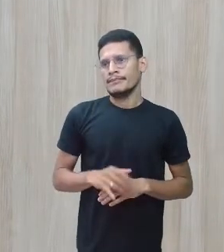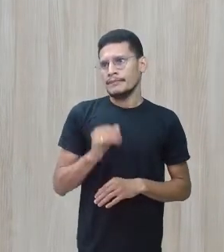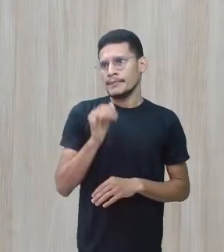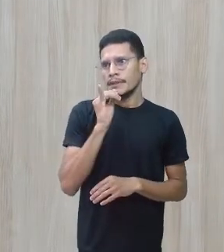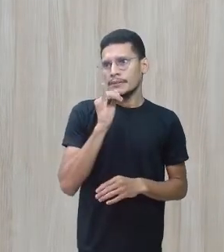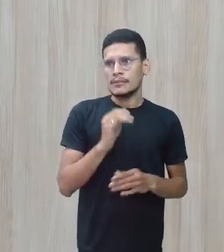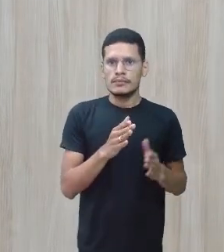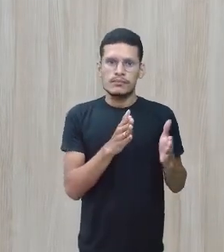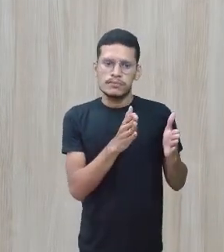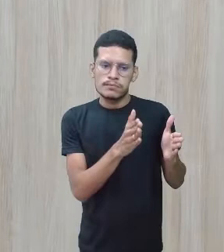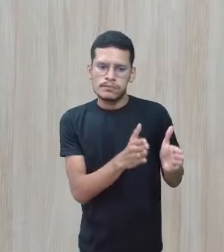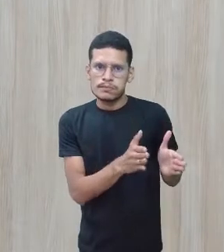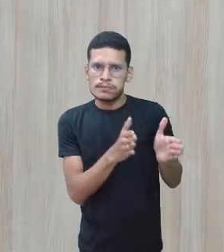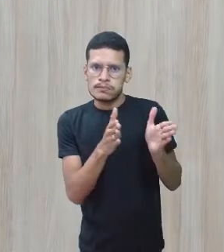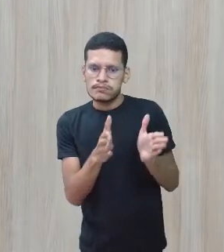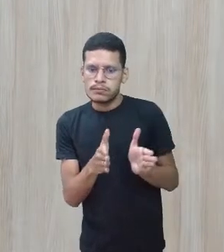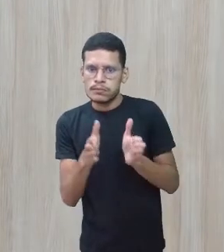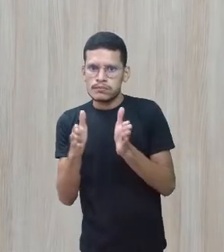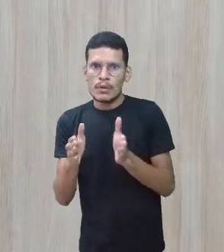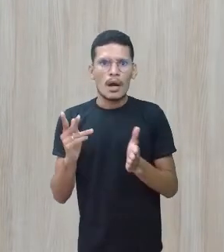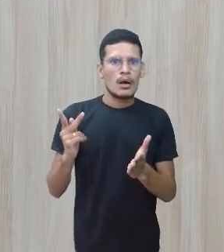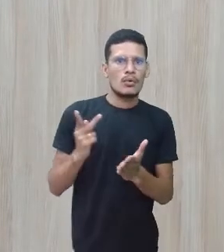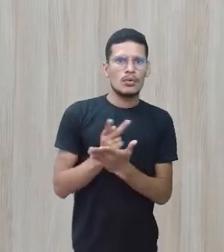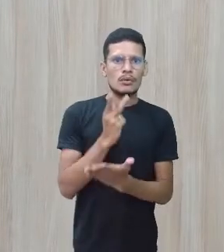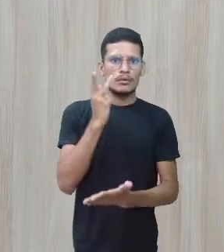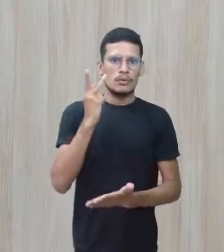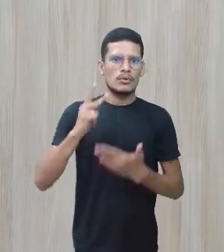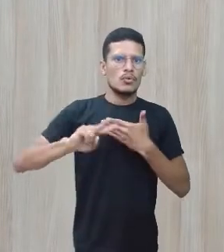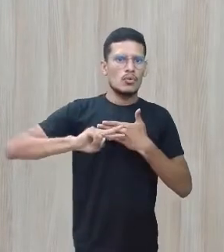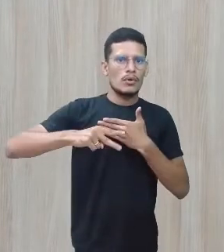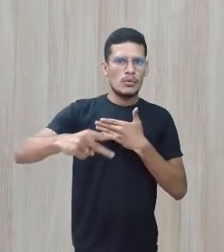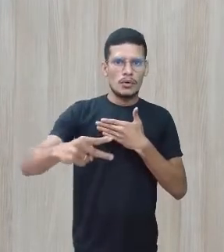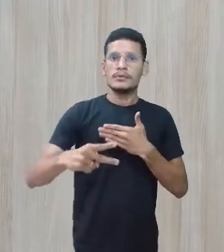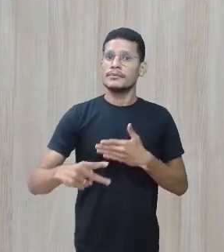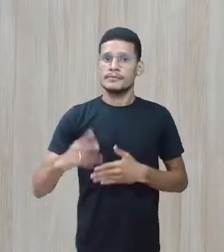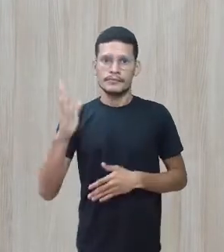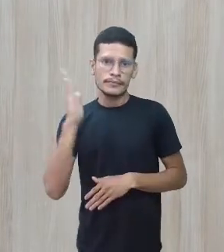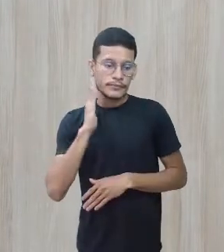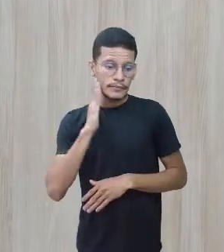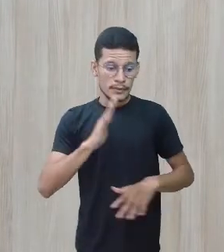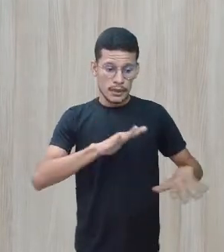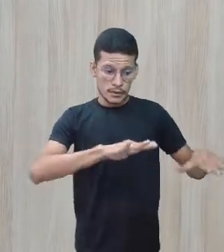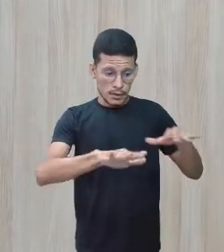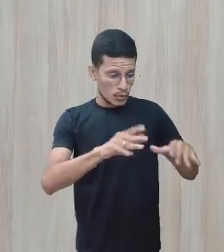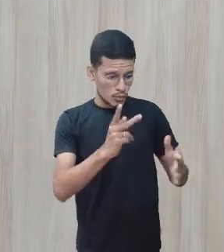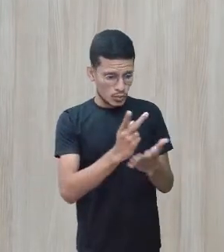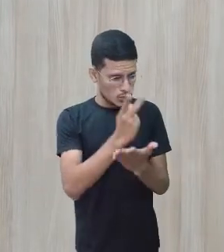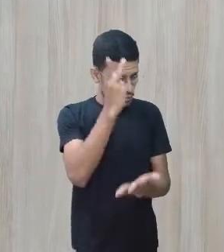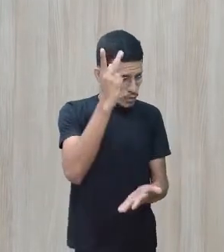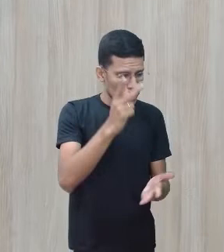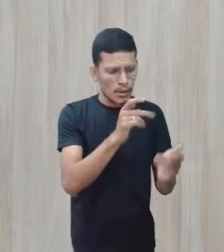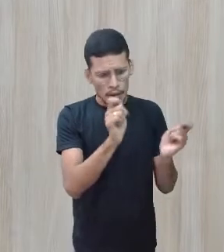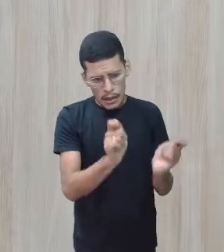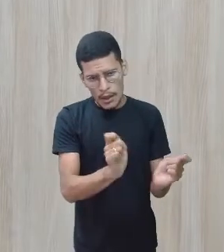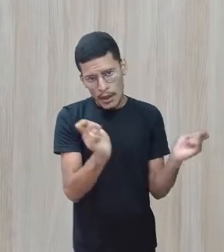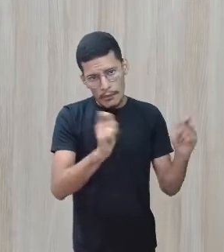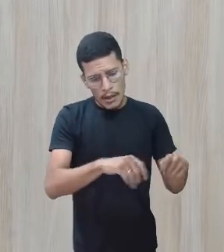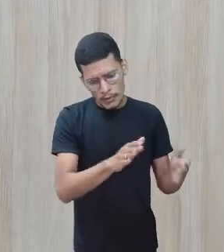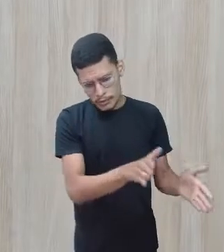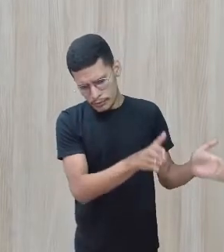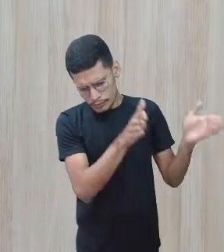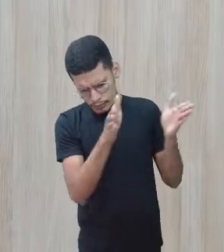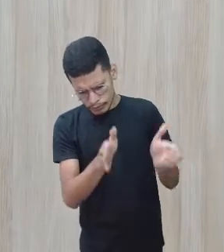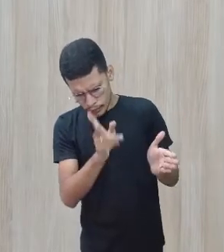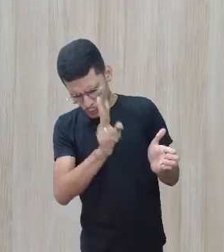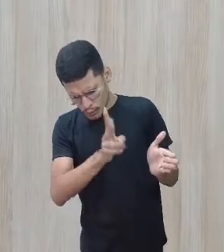quase que nesse encadeamento de causa e consequência. Então, a ação X acontece, desencadeia a Y,